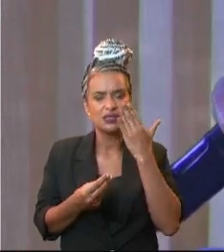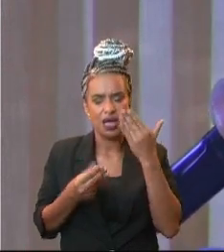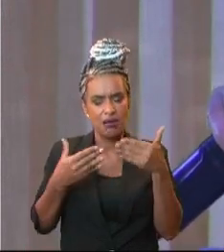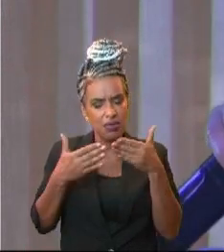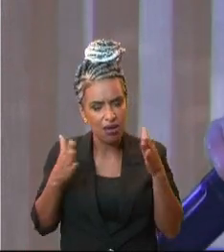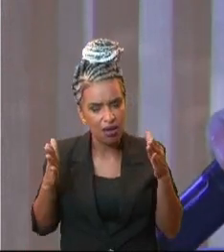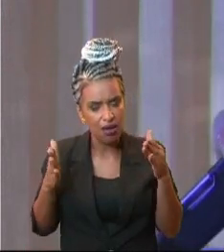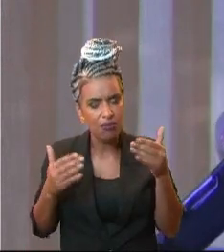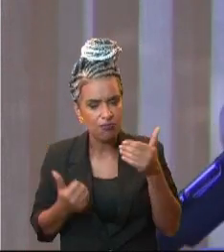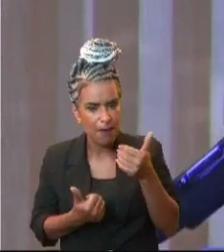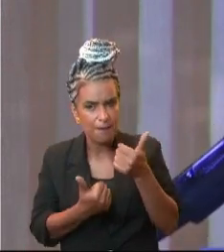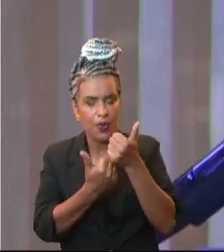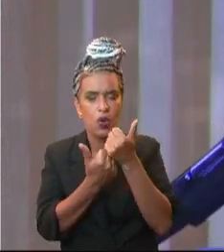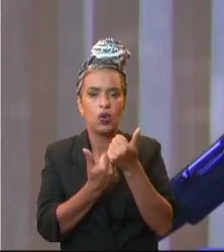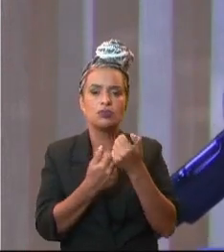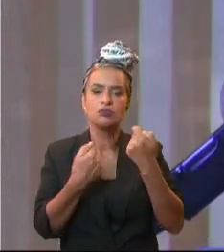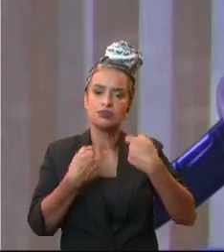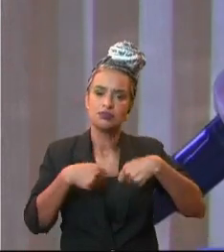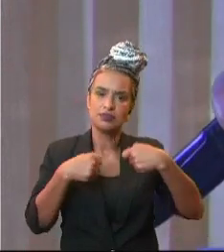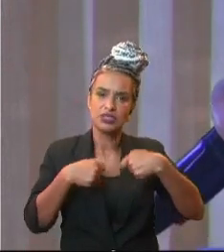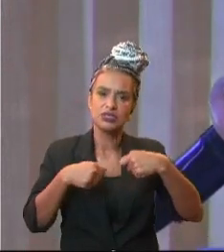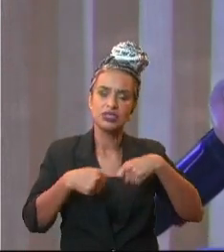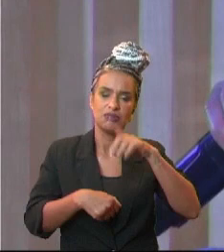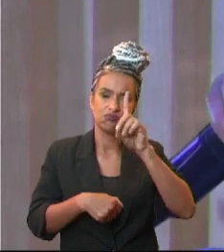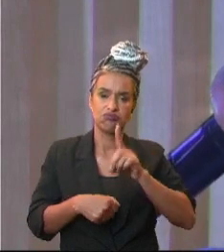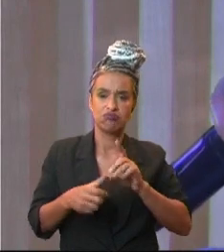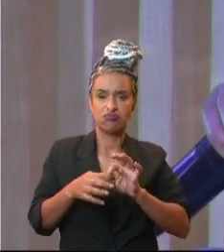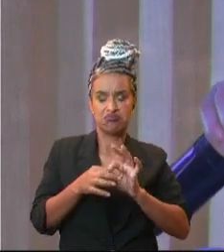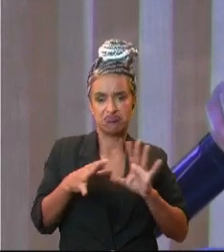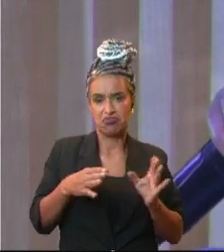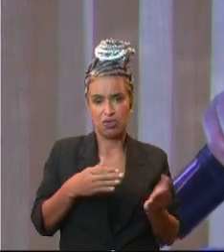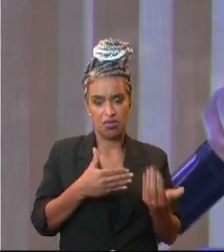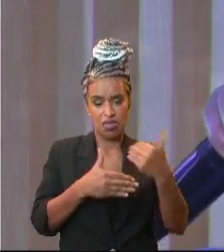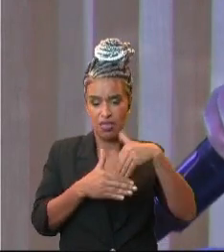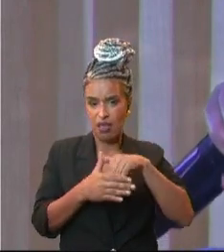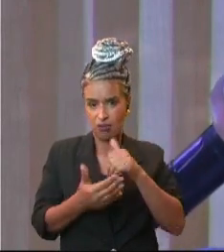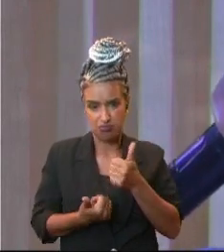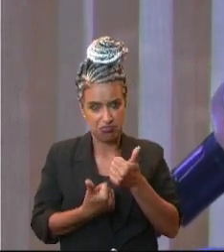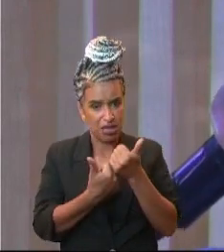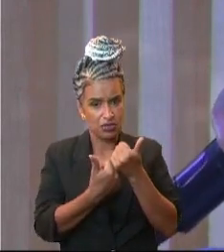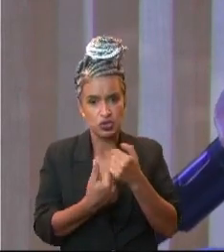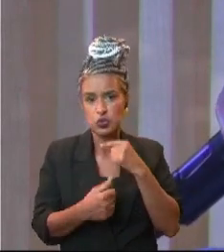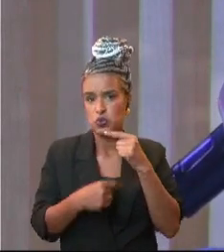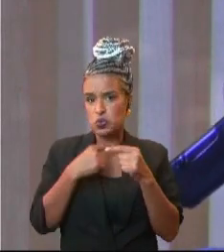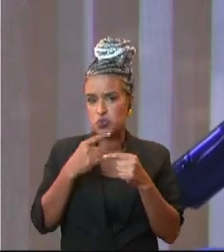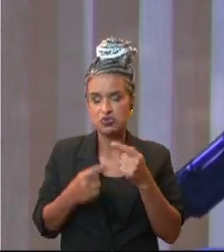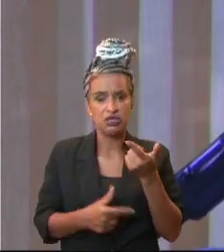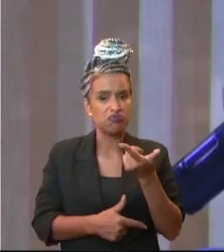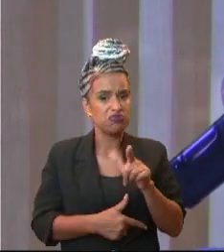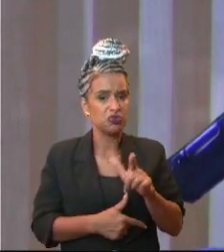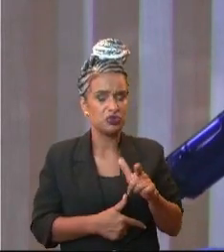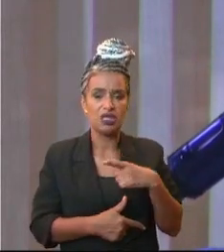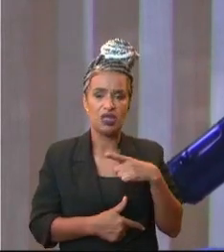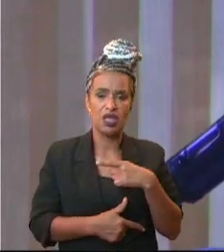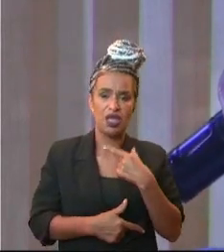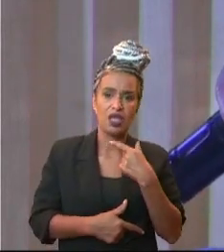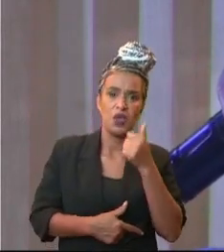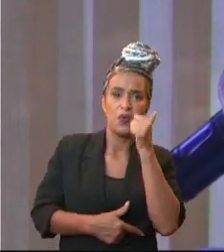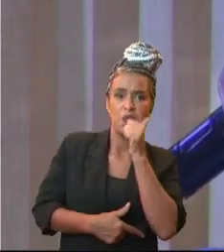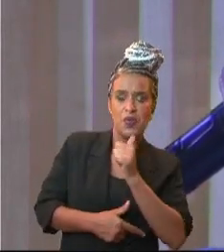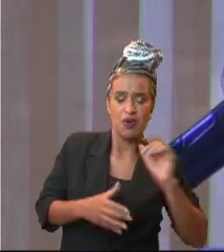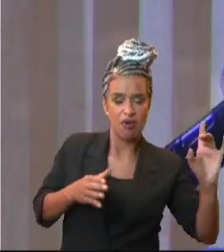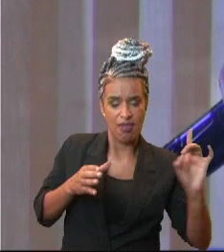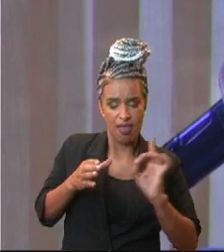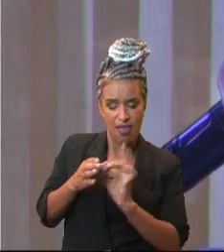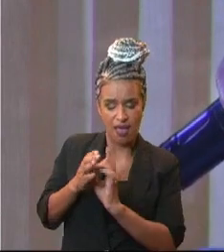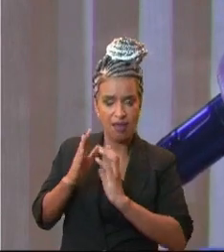um amplo apoio pela necessidade de democratização interna dos países. Ninguém questiona a necessidade de mais mulheres no